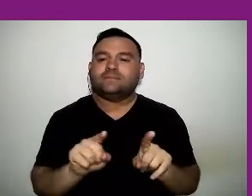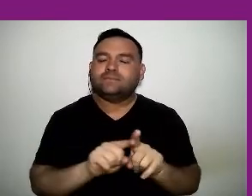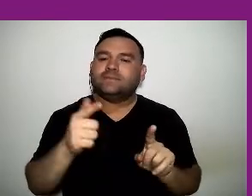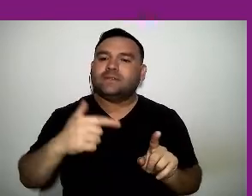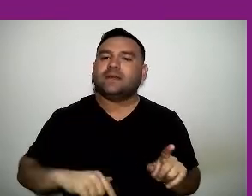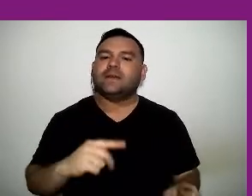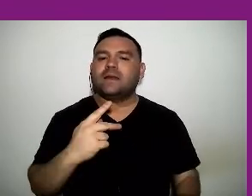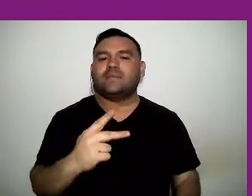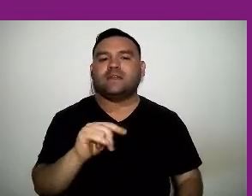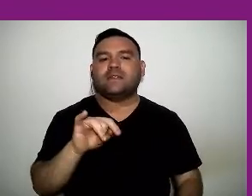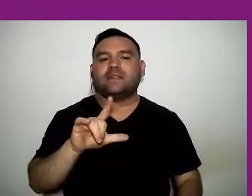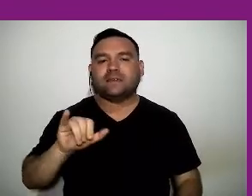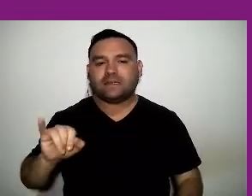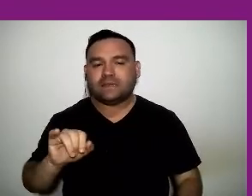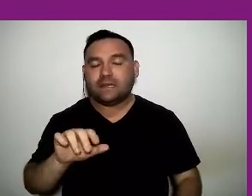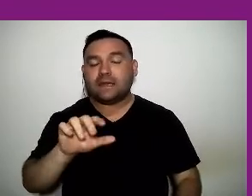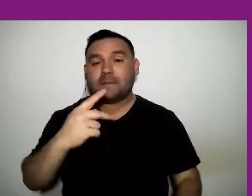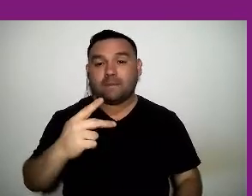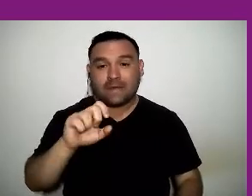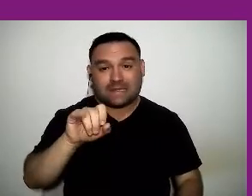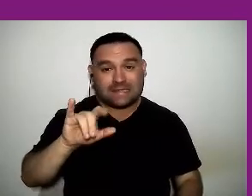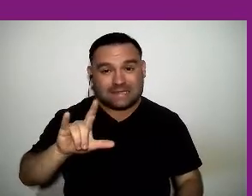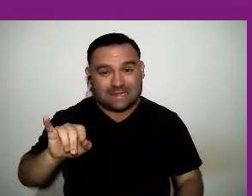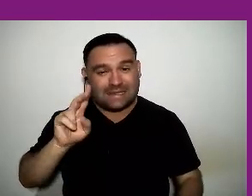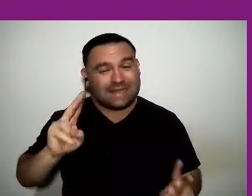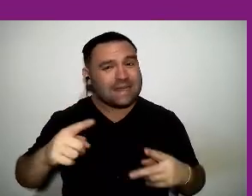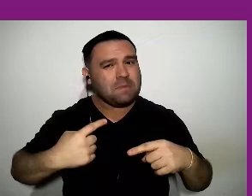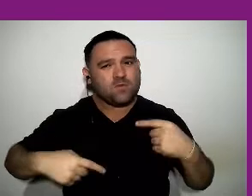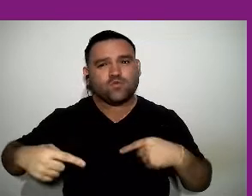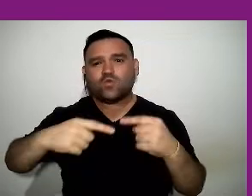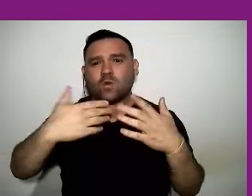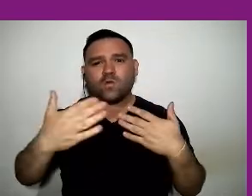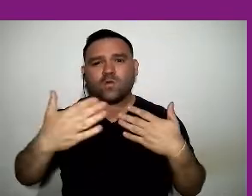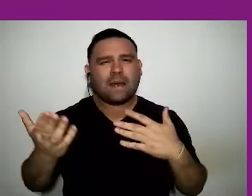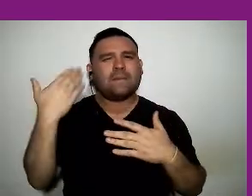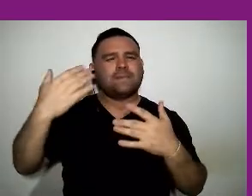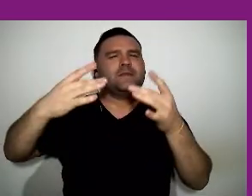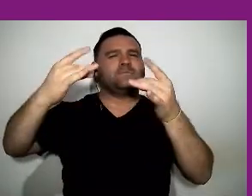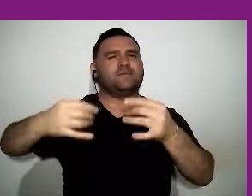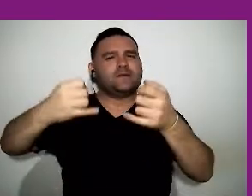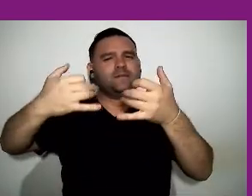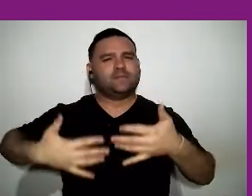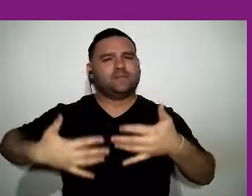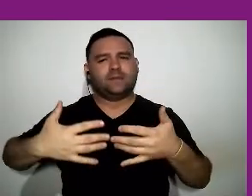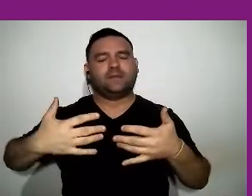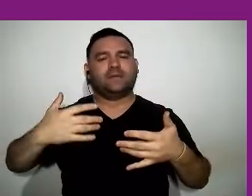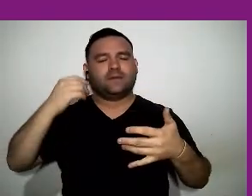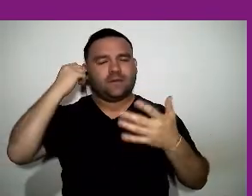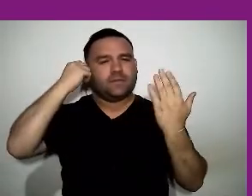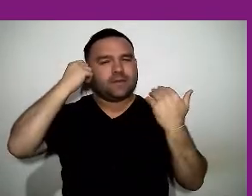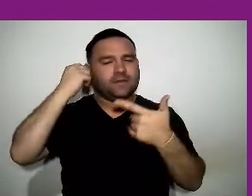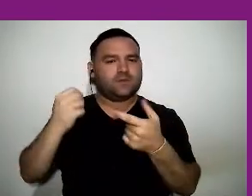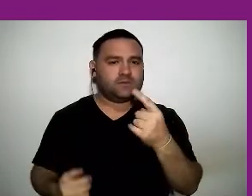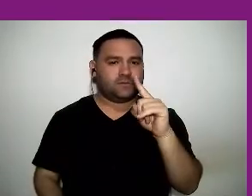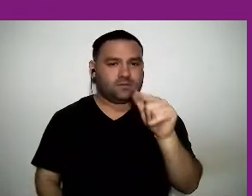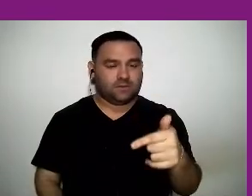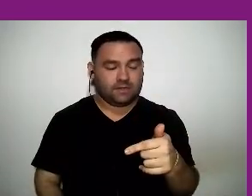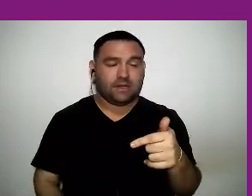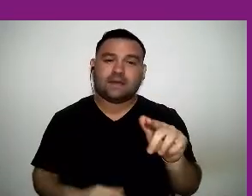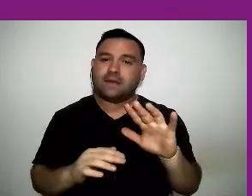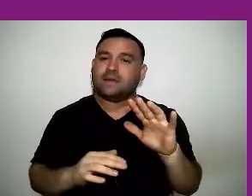chamado PSIRI. E esse PSIRI ele sempre foi muito discutido, desde a descrição do Laurent Blanchard em 2017,